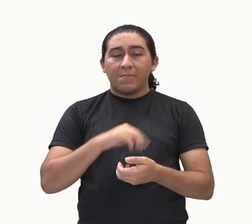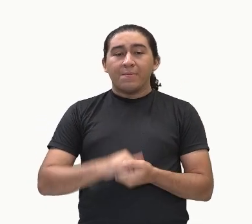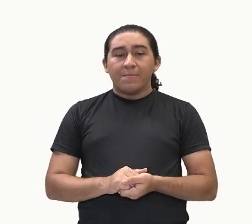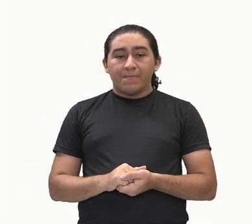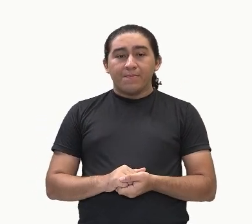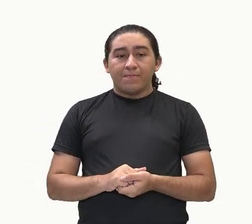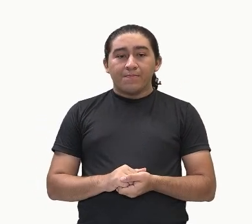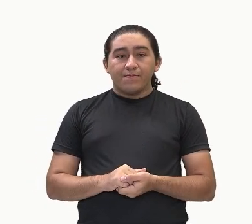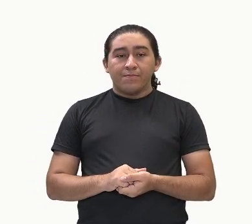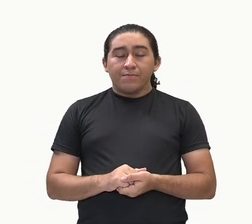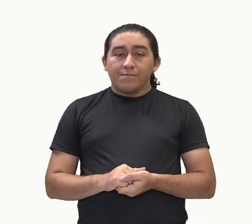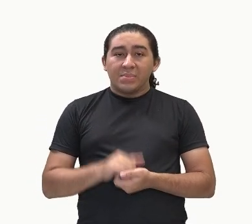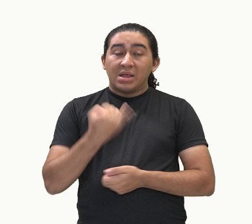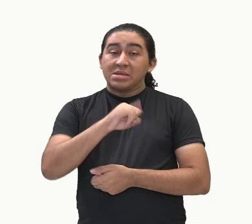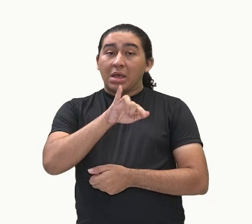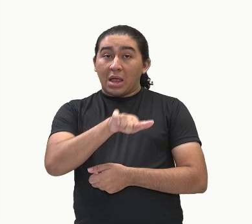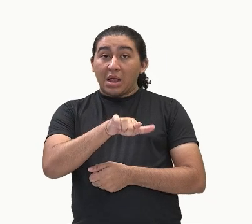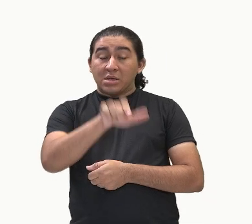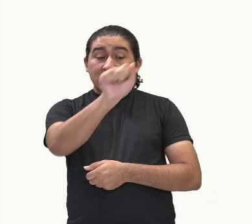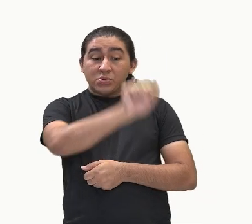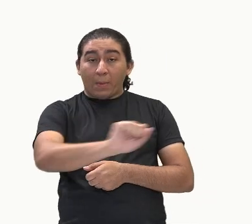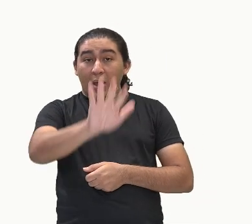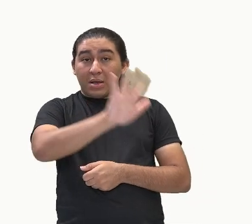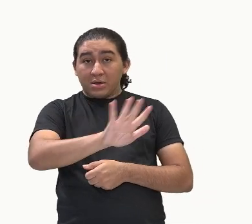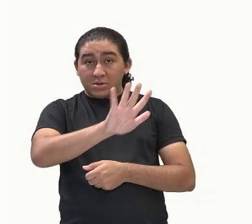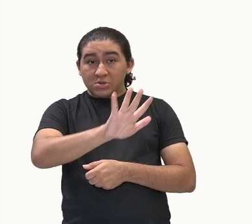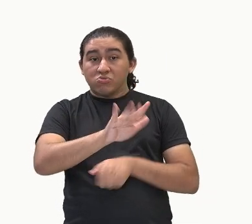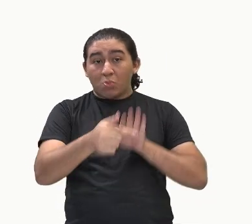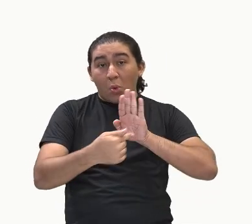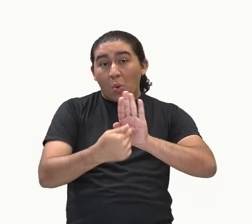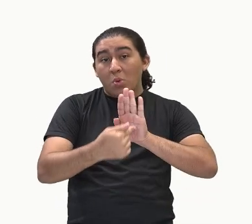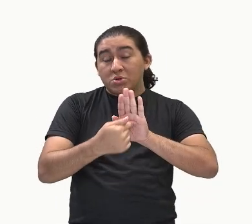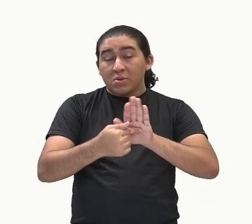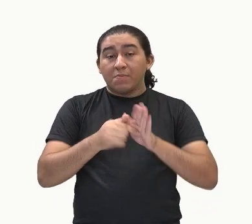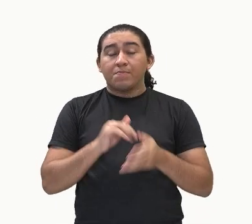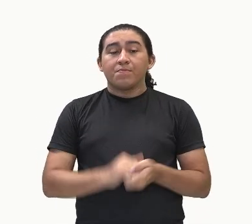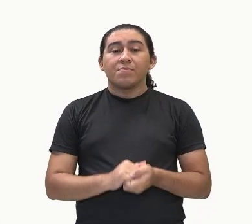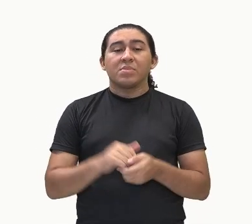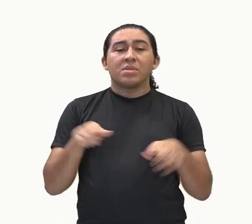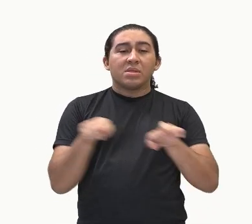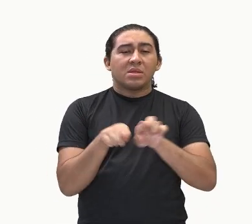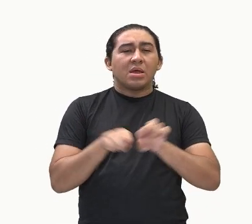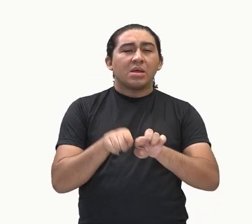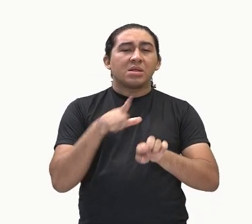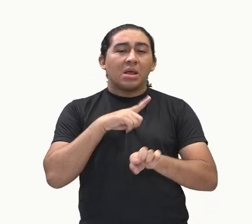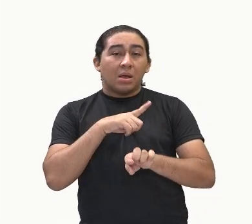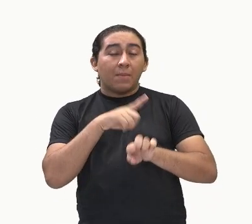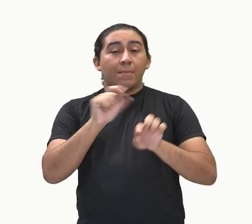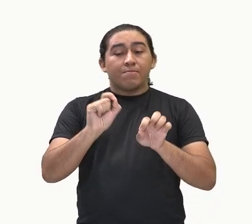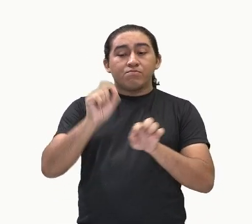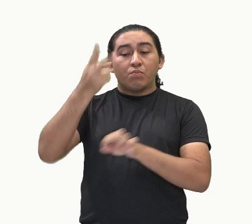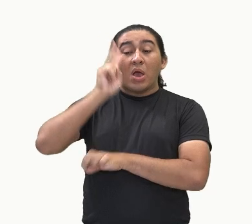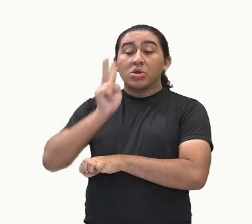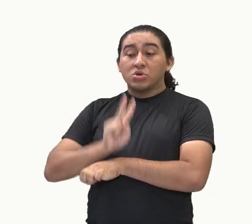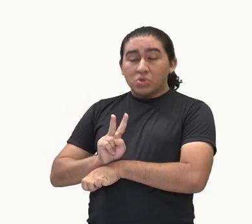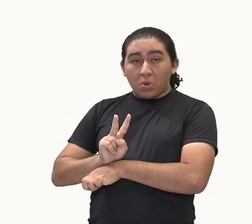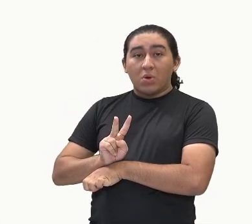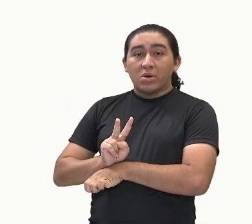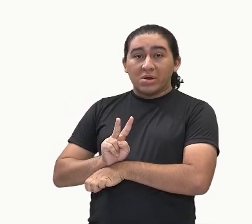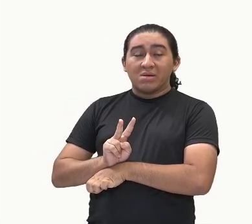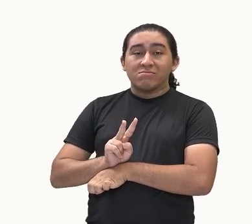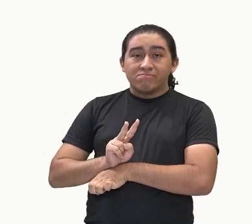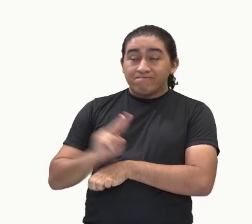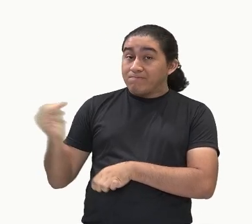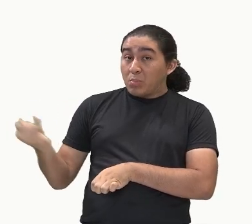fala desse espetáculo, ele vem trazer uma densidade histórica muito